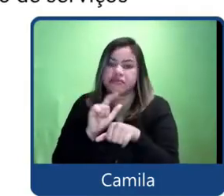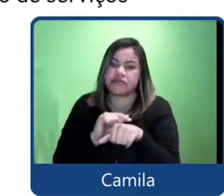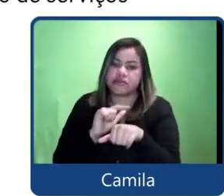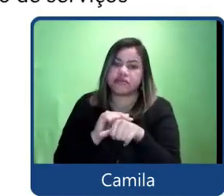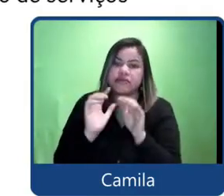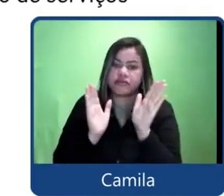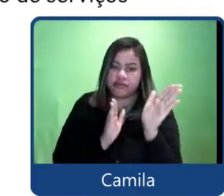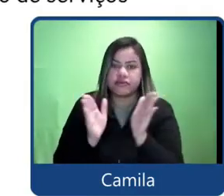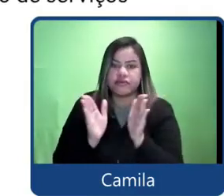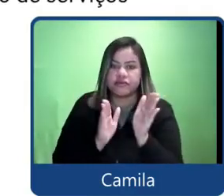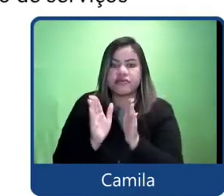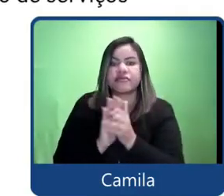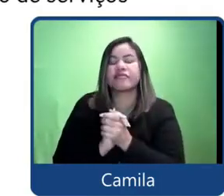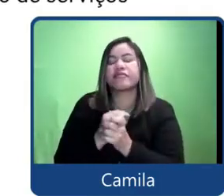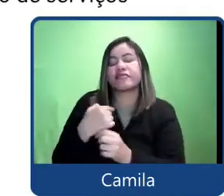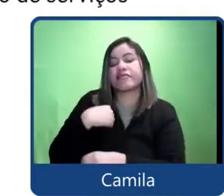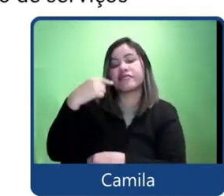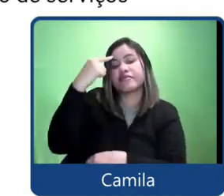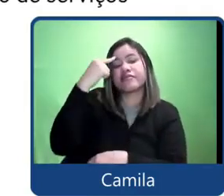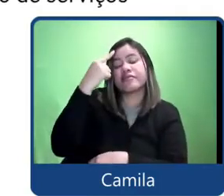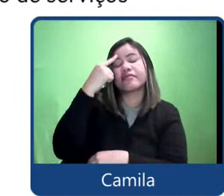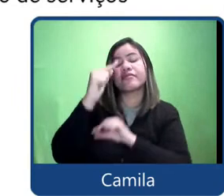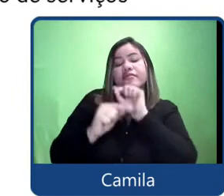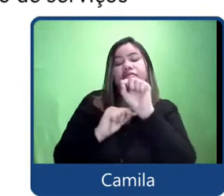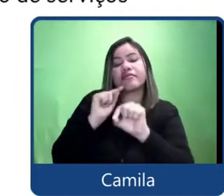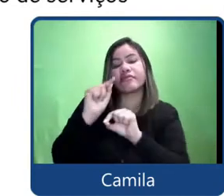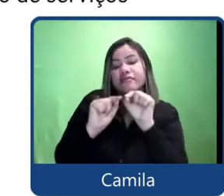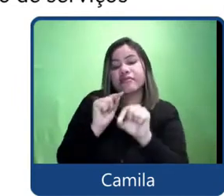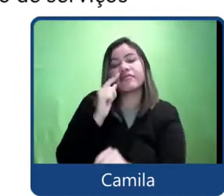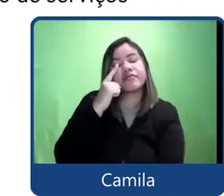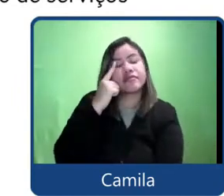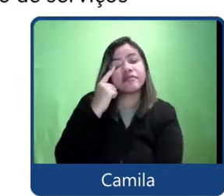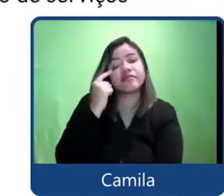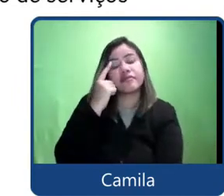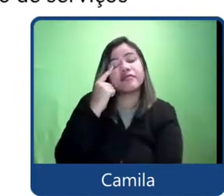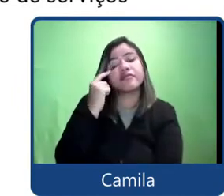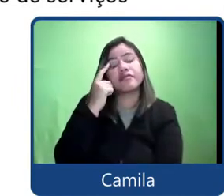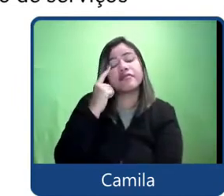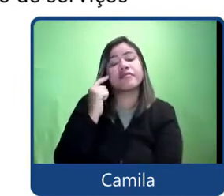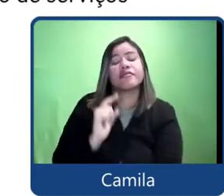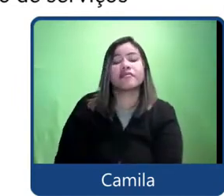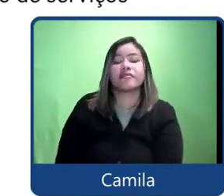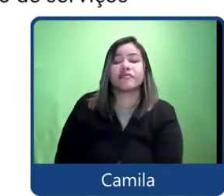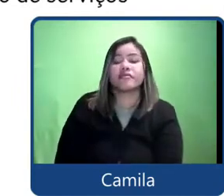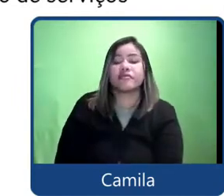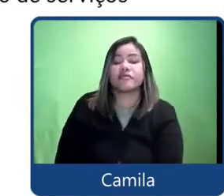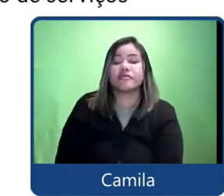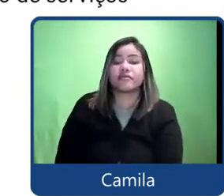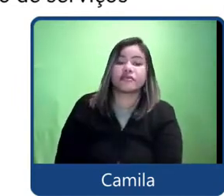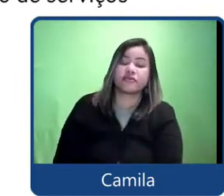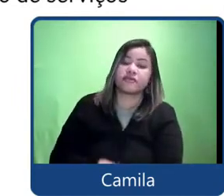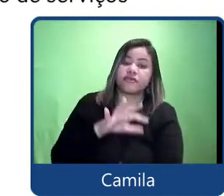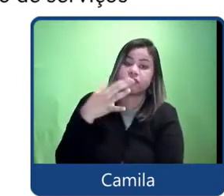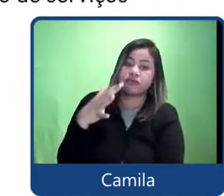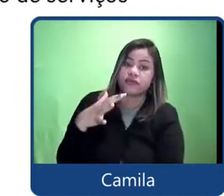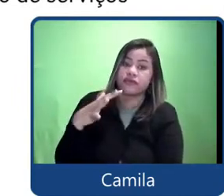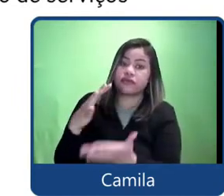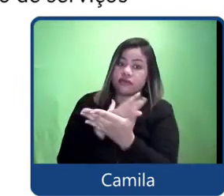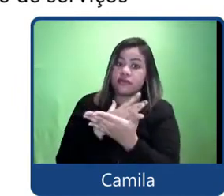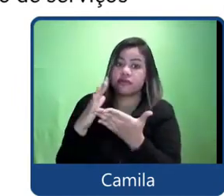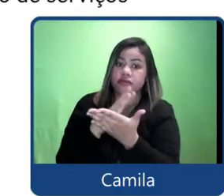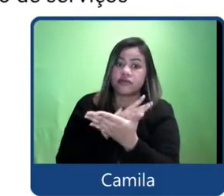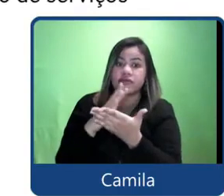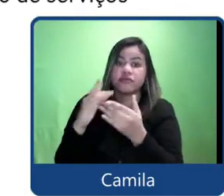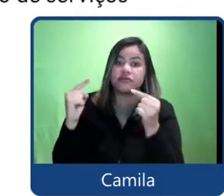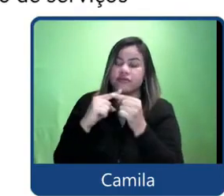disponibilizado, eu pensei de colocar, de abordar alguns elementos que são muito importantes para a